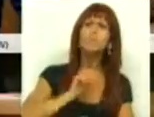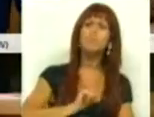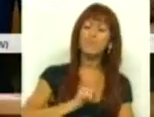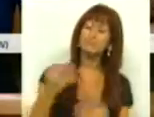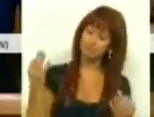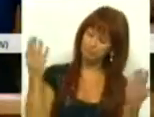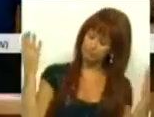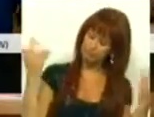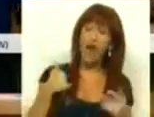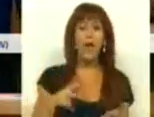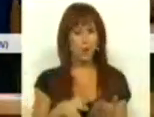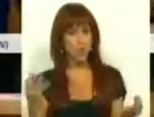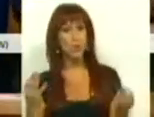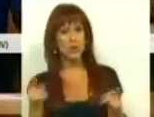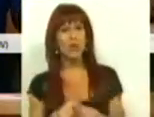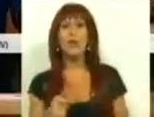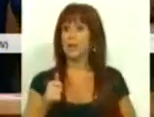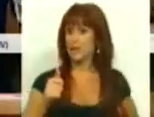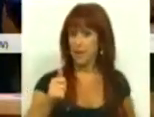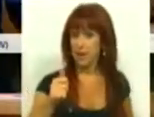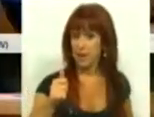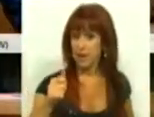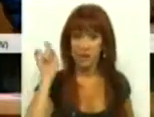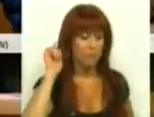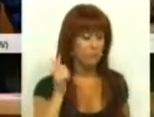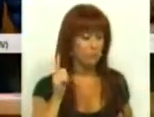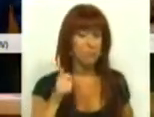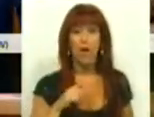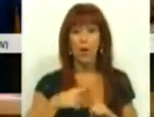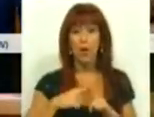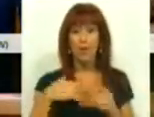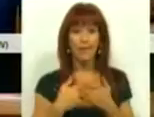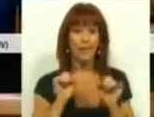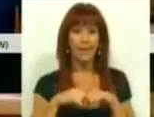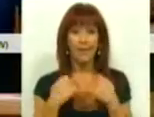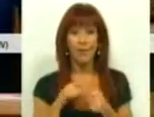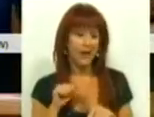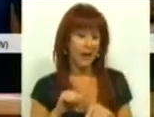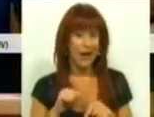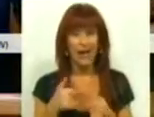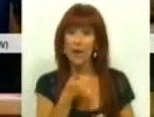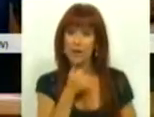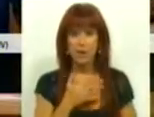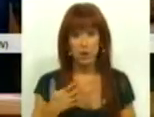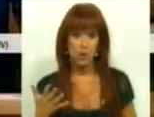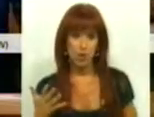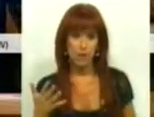portuguesa, certamente reconhecendo, e bem, os méritos e benefícios para a sociedade dessas